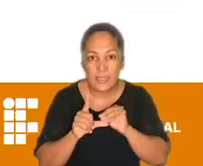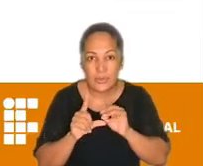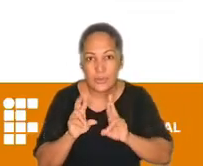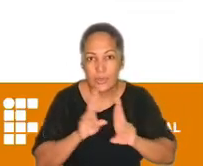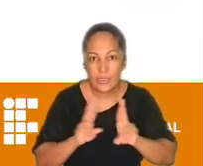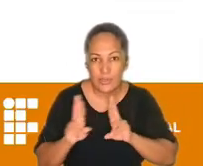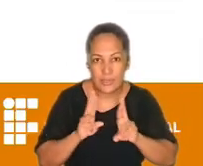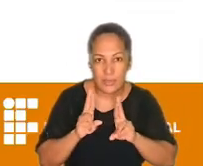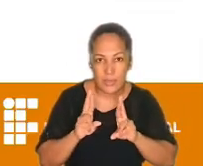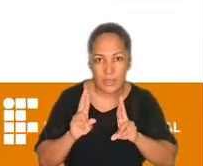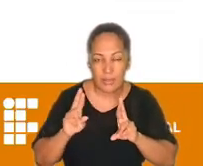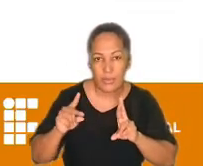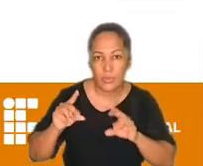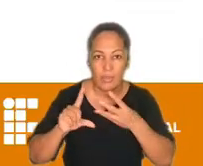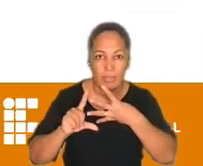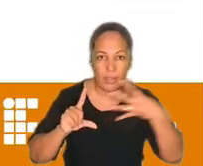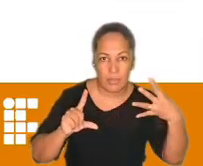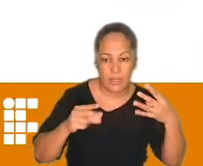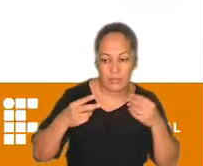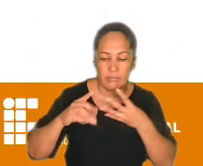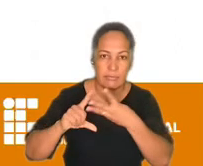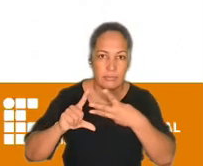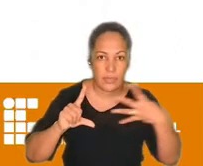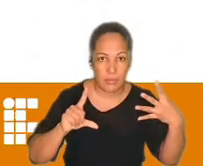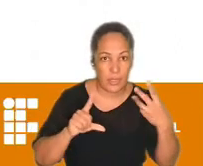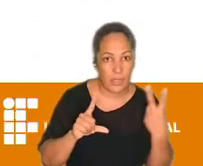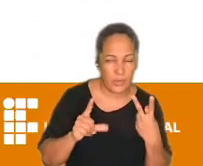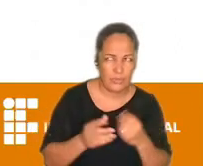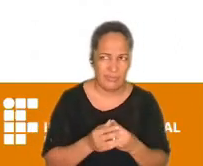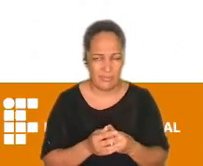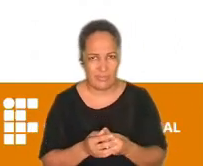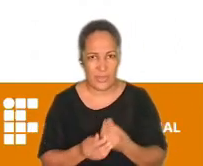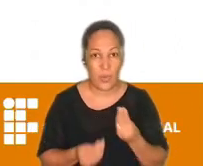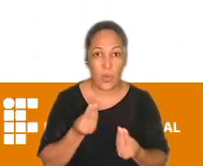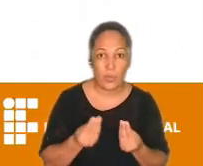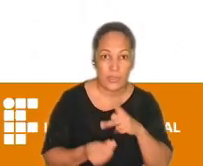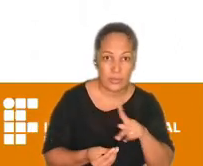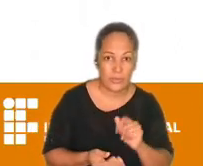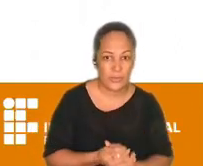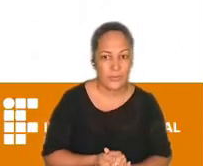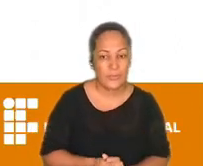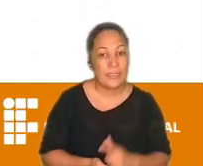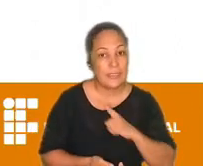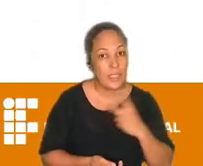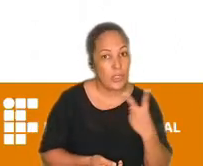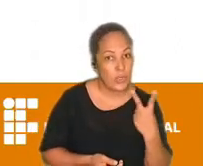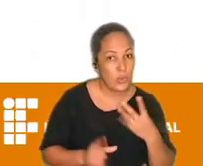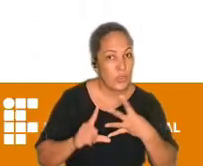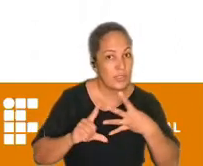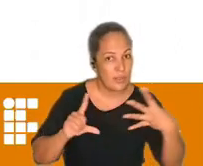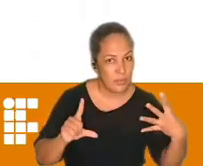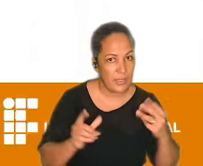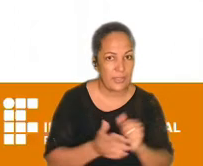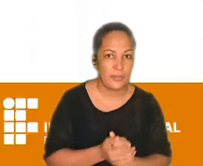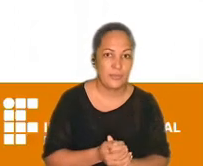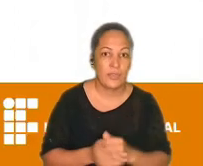duas tabelas N para N. Hã? Como assim, professor? Então, tenho duas tabelas relacionadas, a tabela A e a tabela B, as